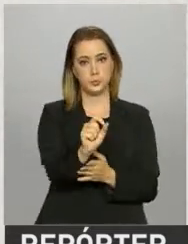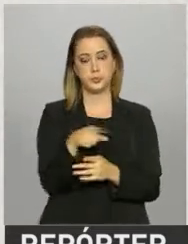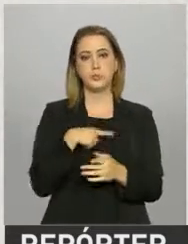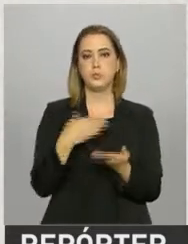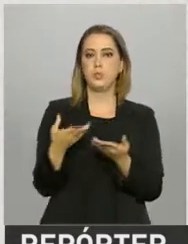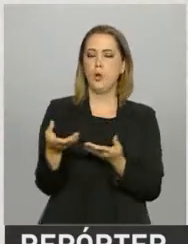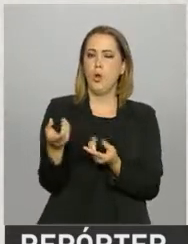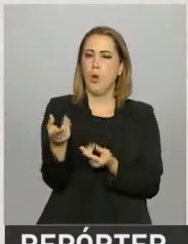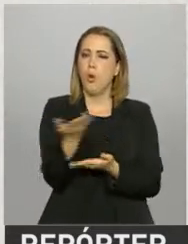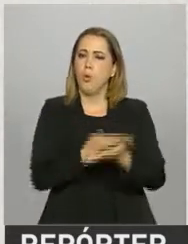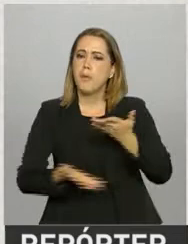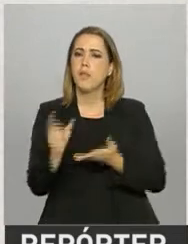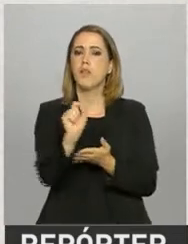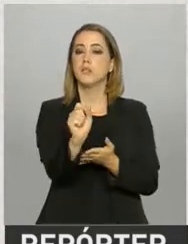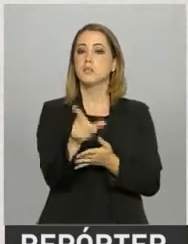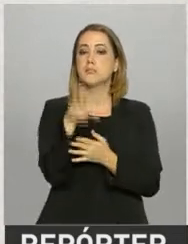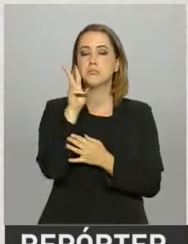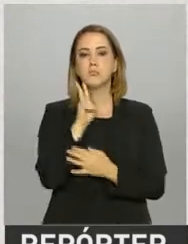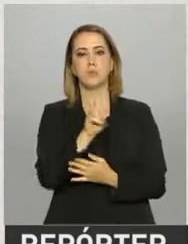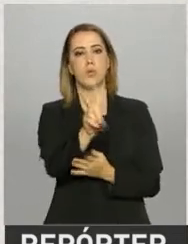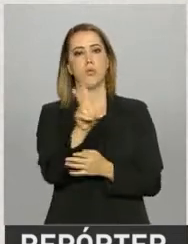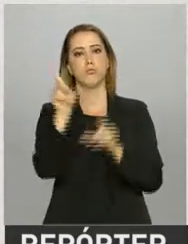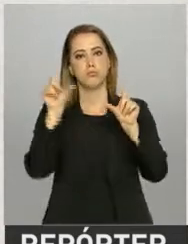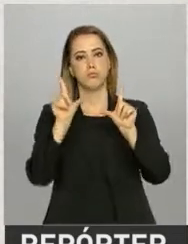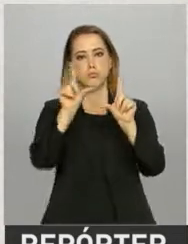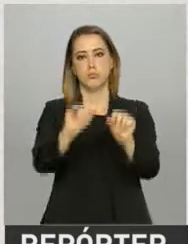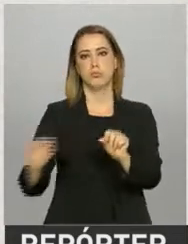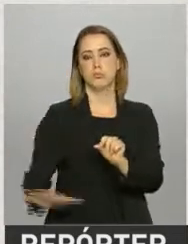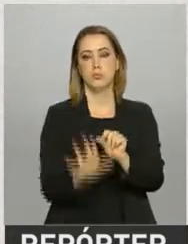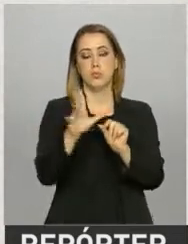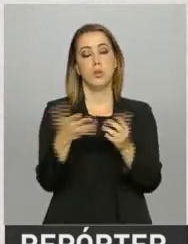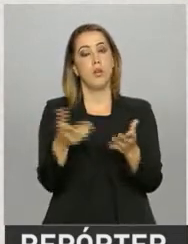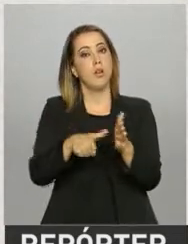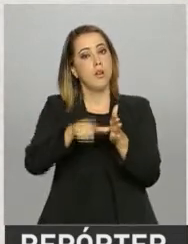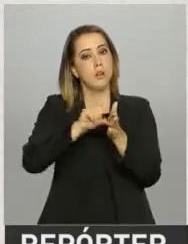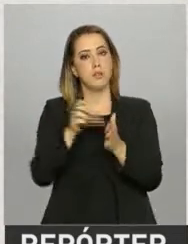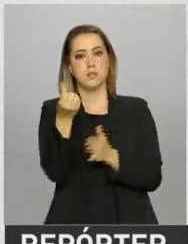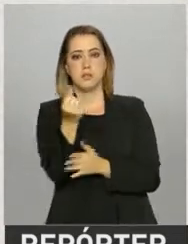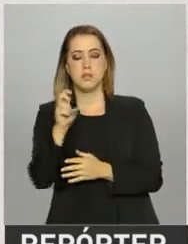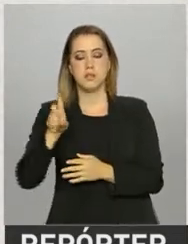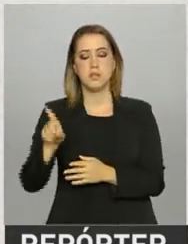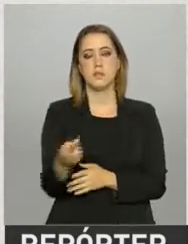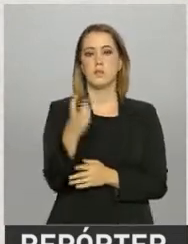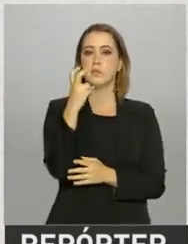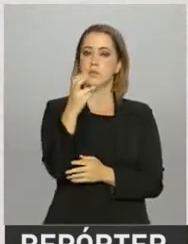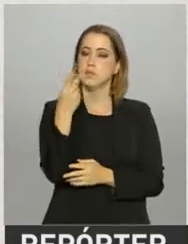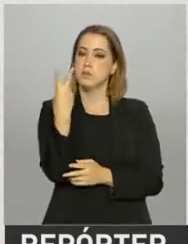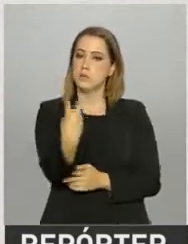houve redução na inflação, que passou de 6,52% para